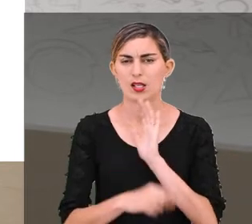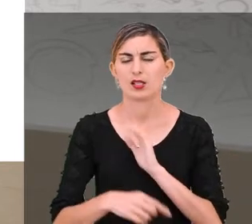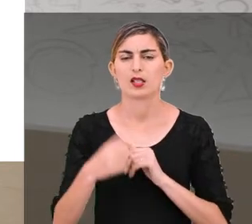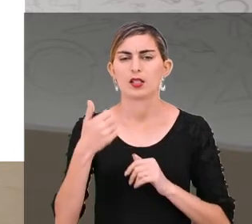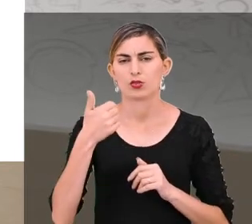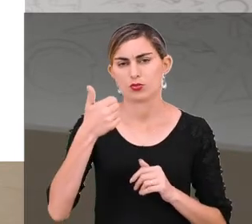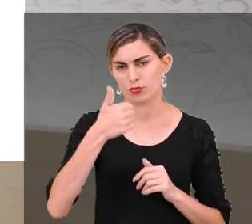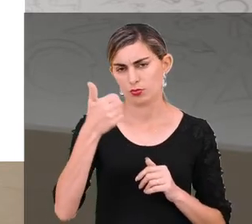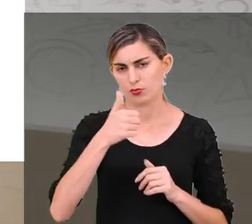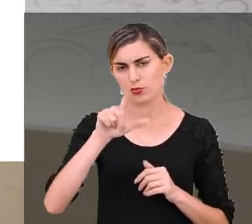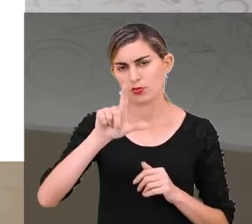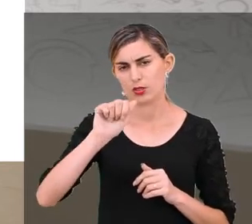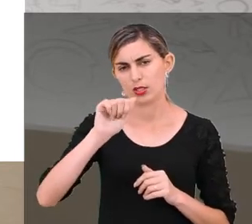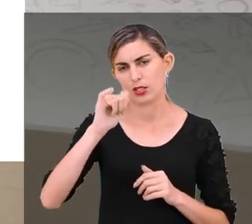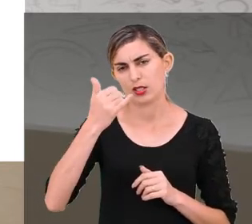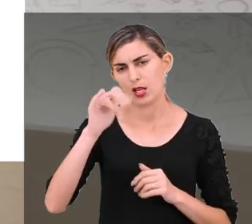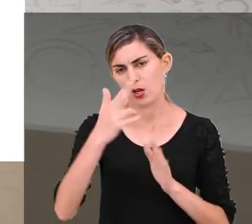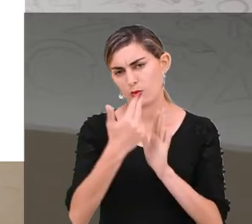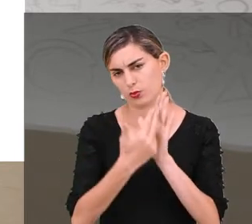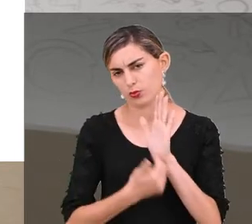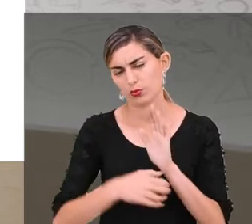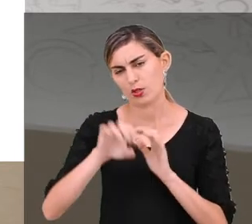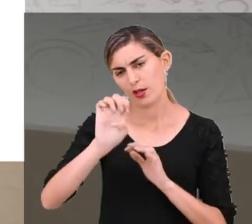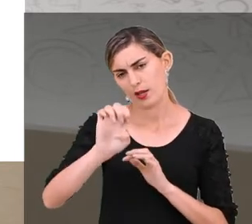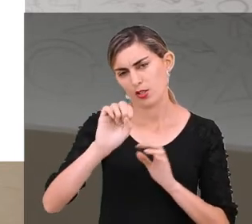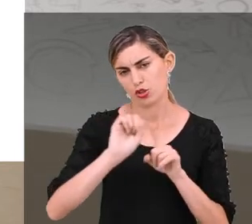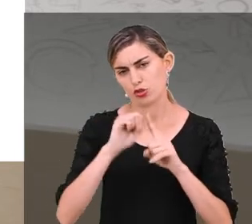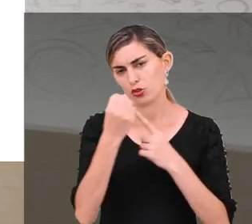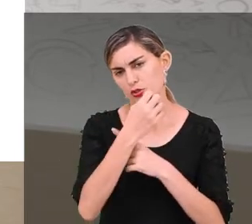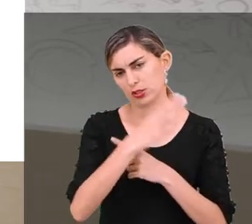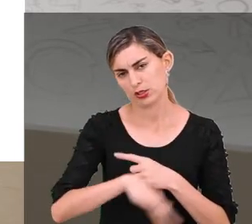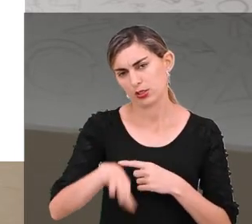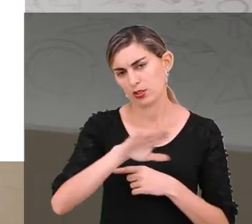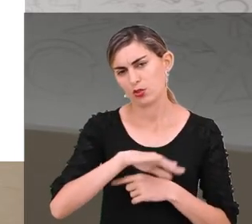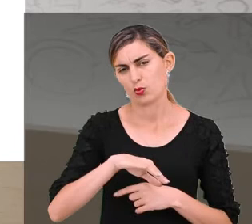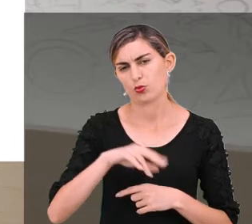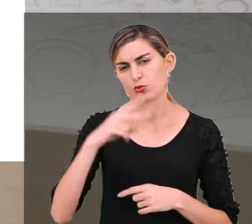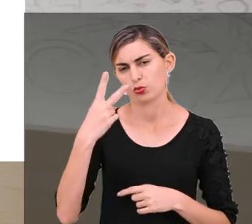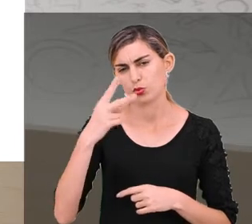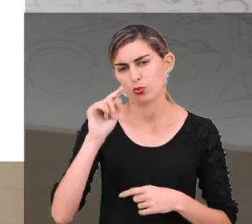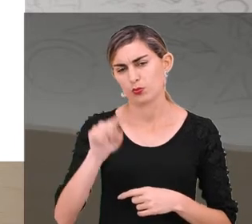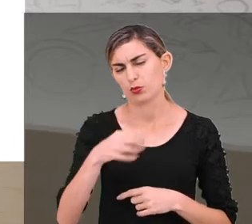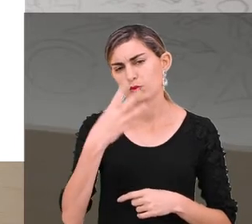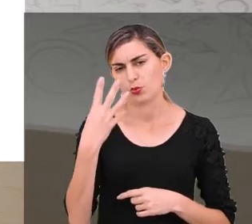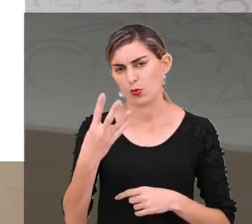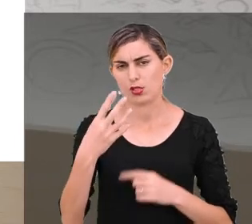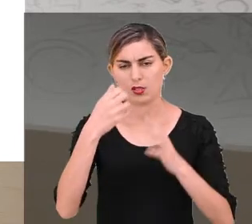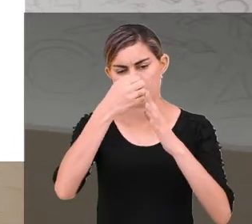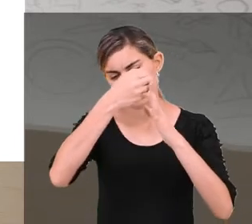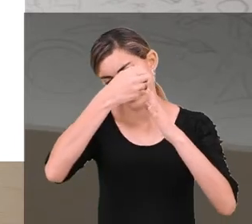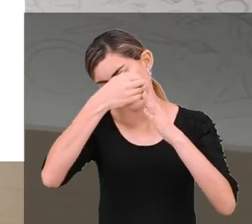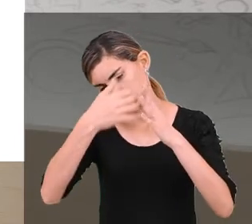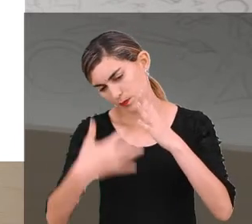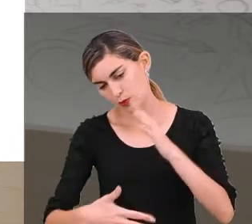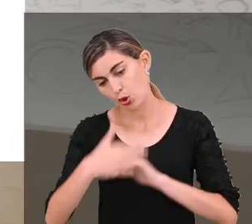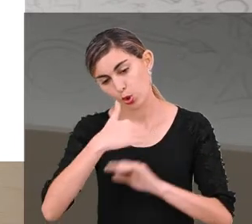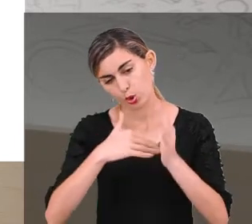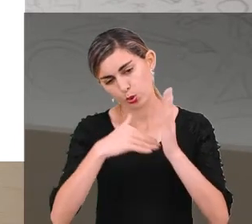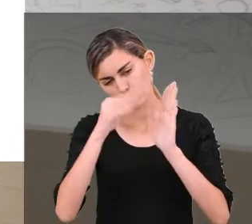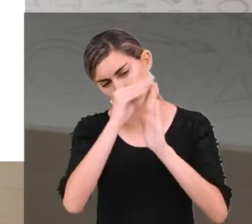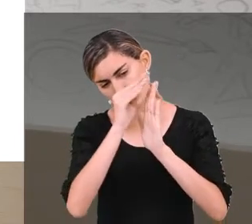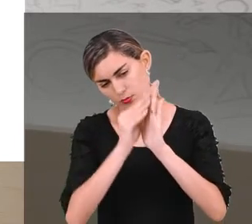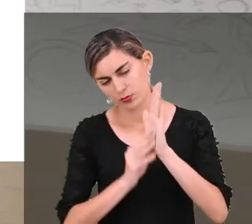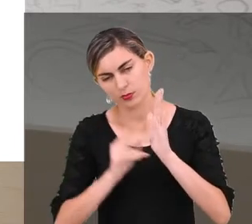1 dos layouts do E-Social versão 2.4, que lá vai estar na íntegra todos